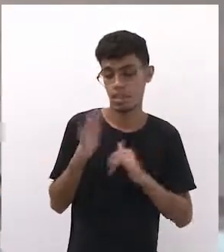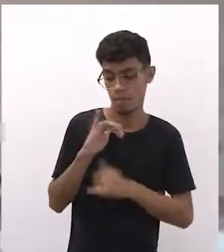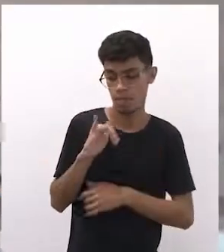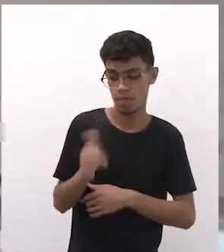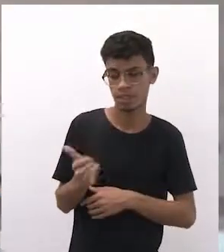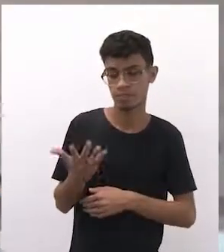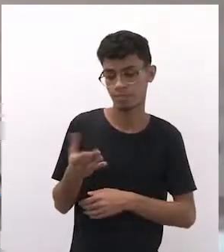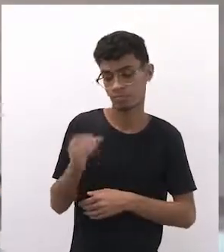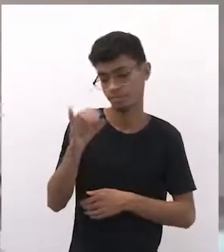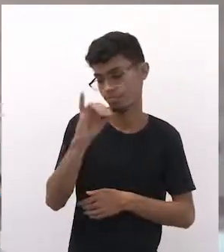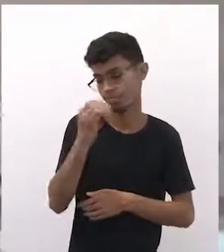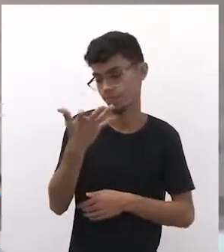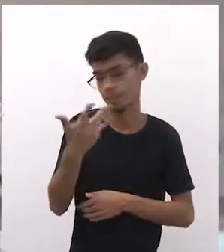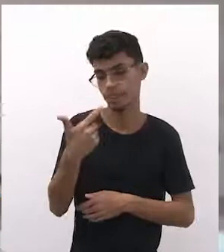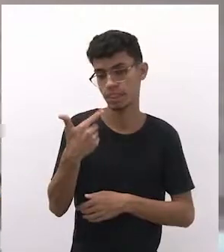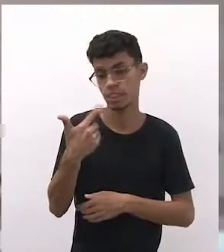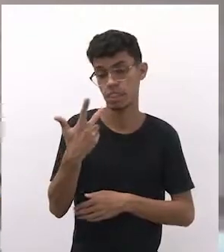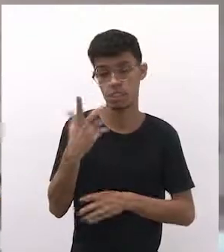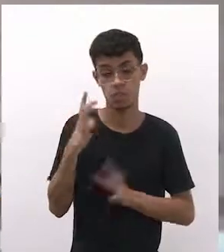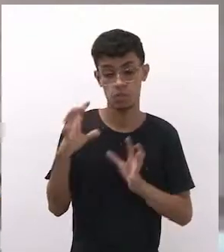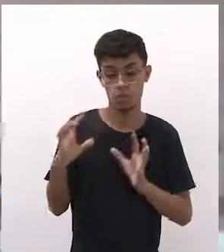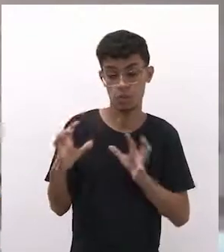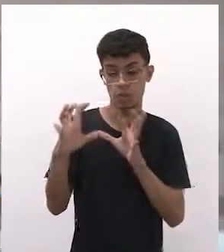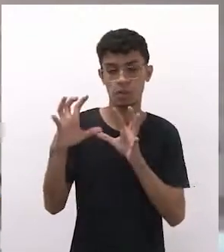de ingênuo, ele é muitas vezes violento,